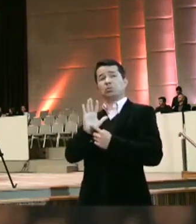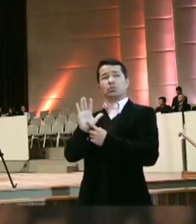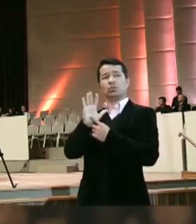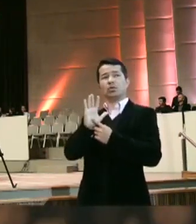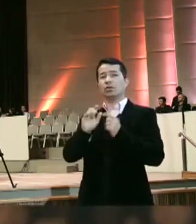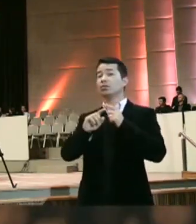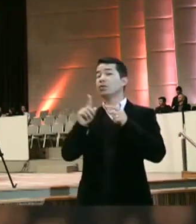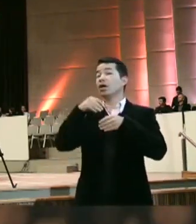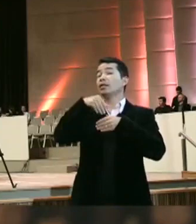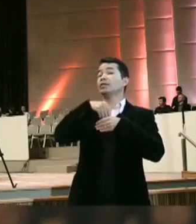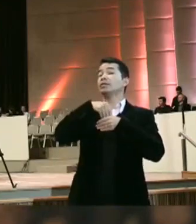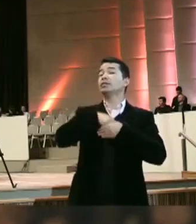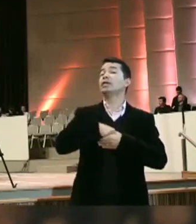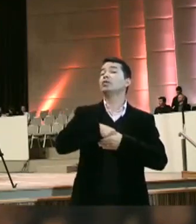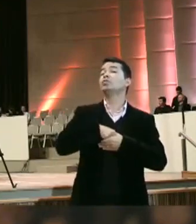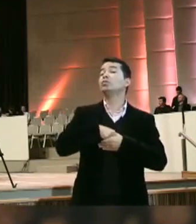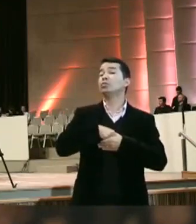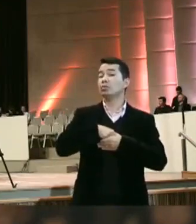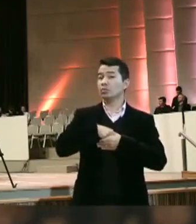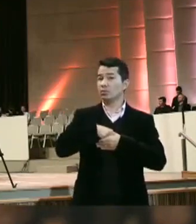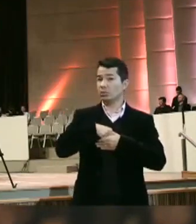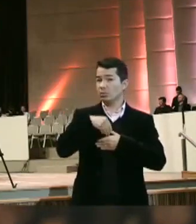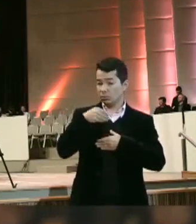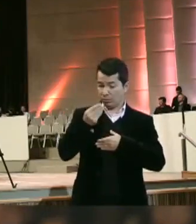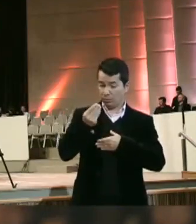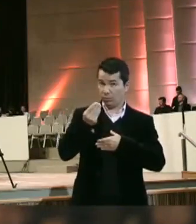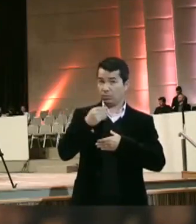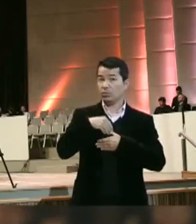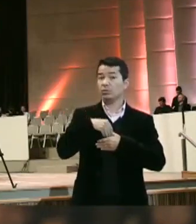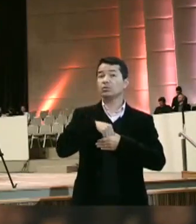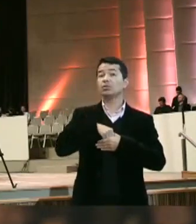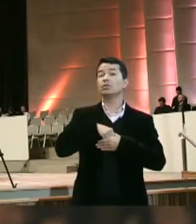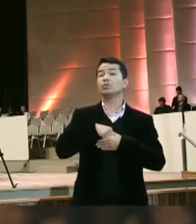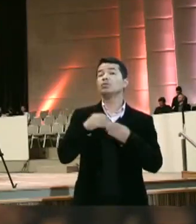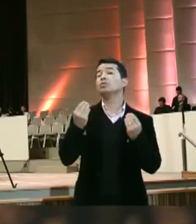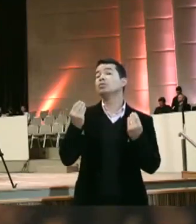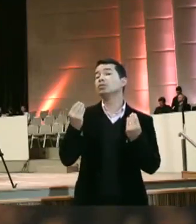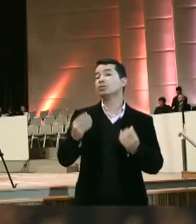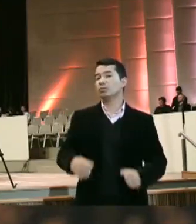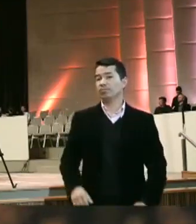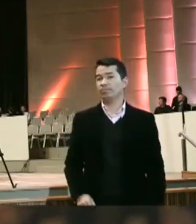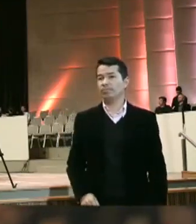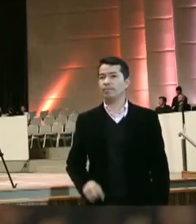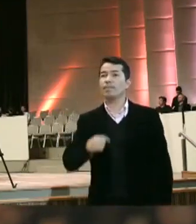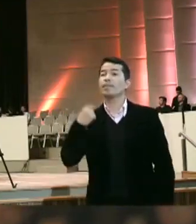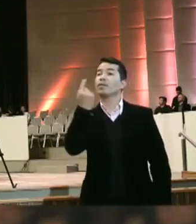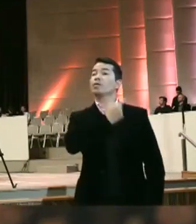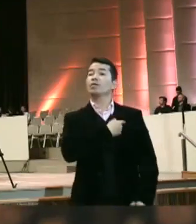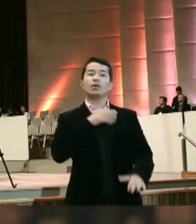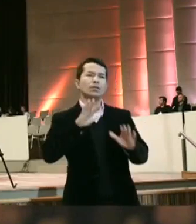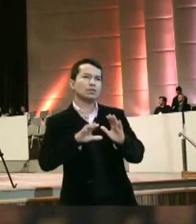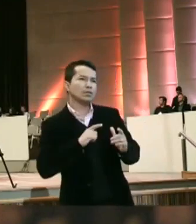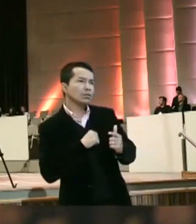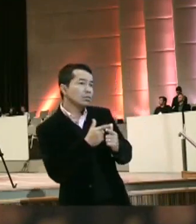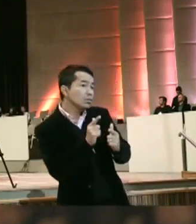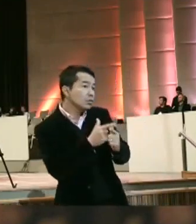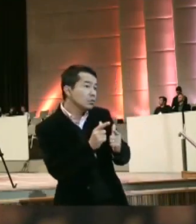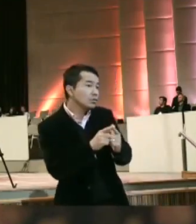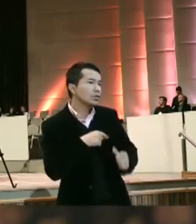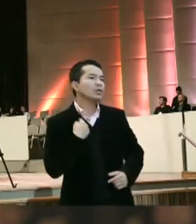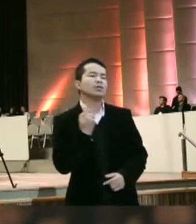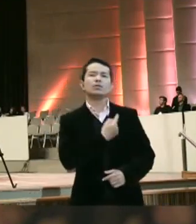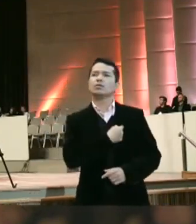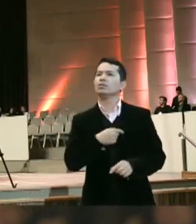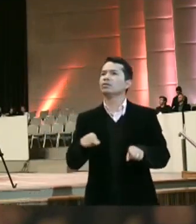gente é que o seu exterior, a sua vida, o seu jeito de viver, não é? Aquilo que as